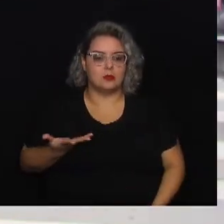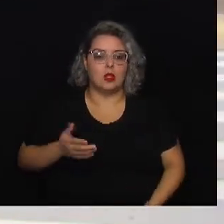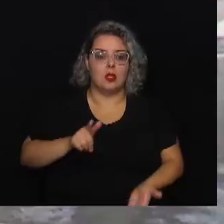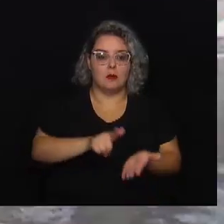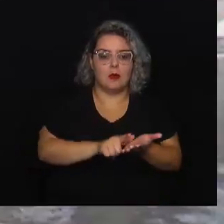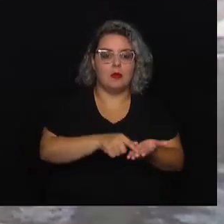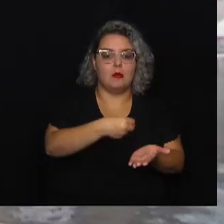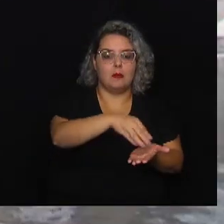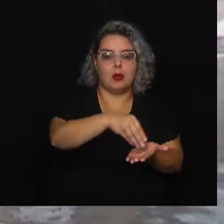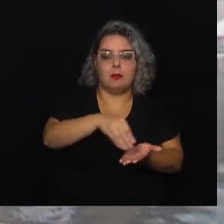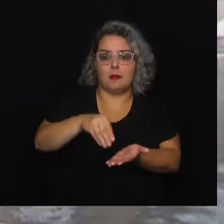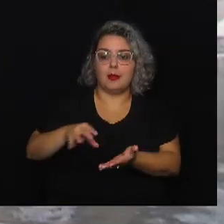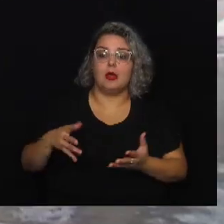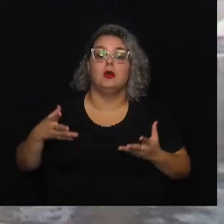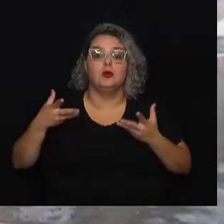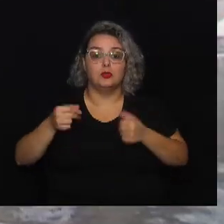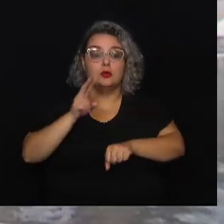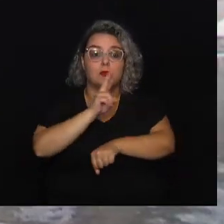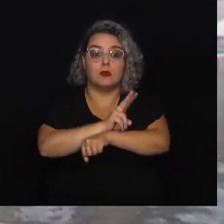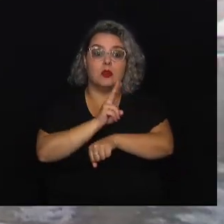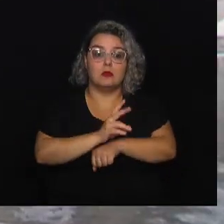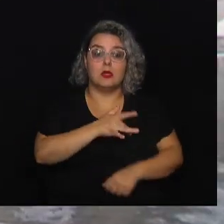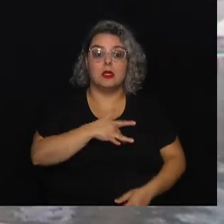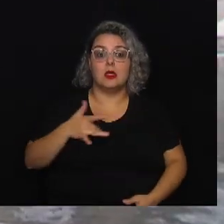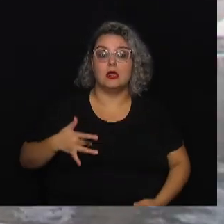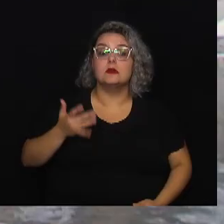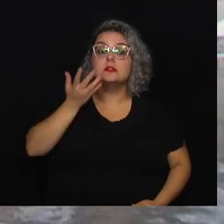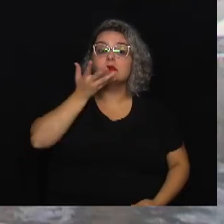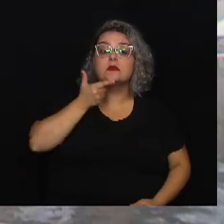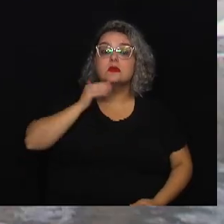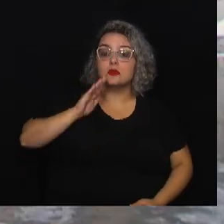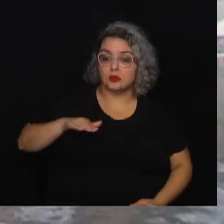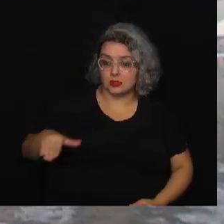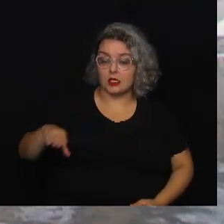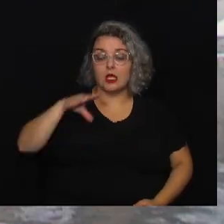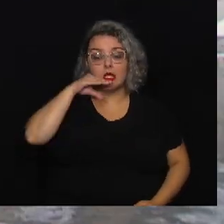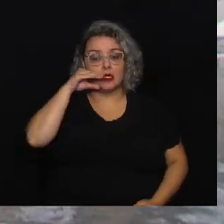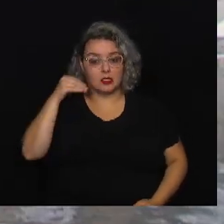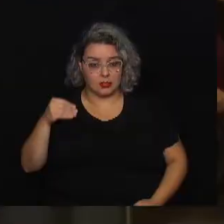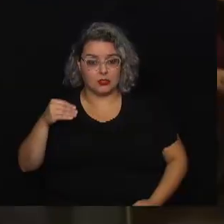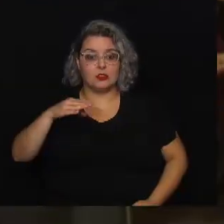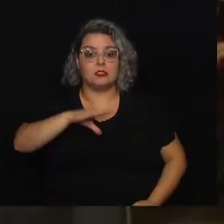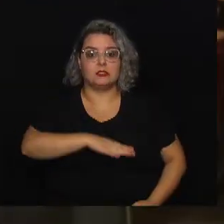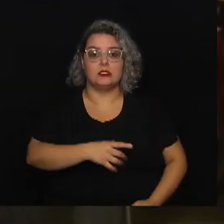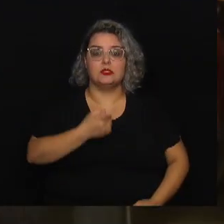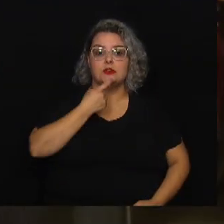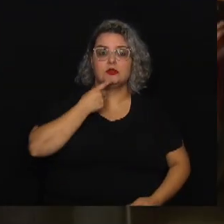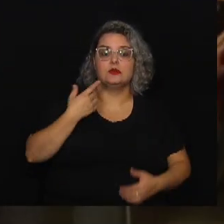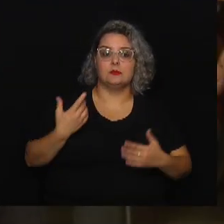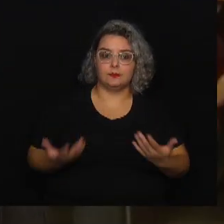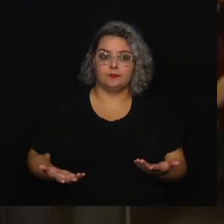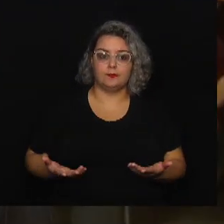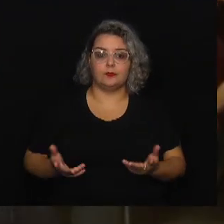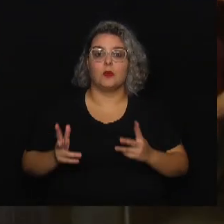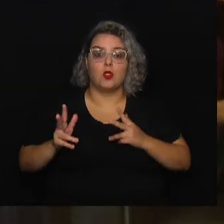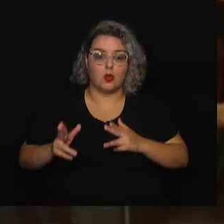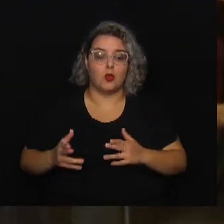panfletagens. Tudo para proteger a saúde das crianças e adolescentes de Campinas. Conforme